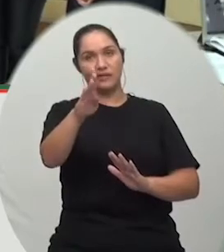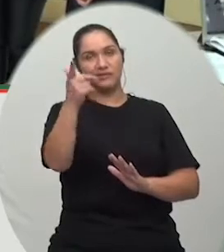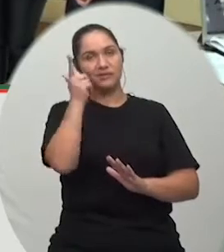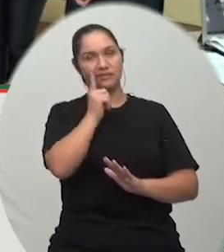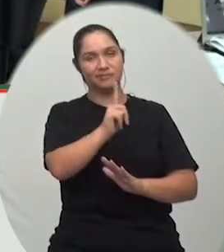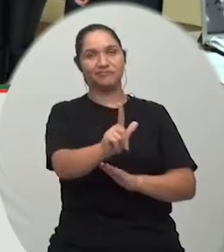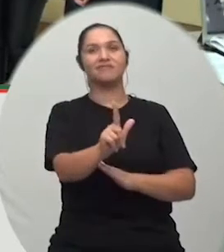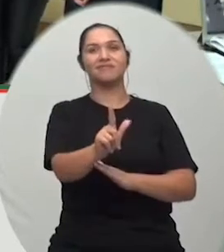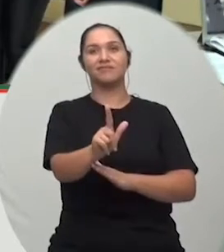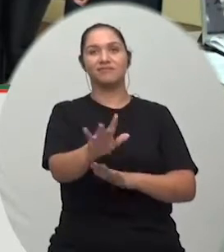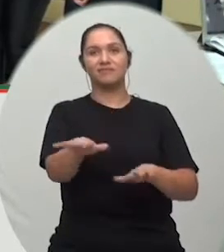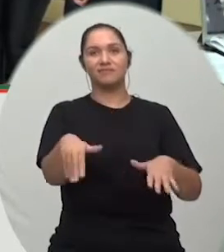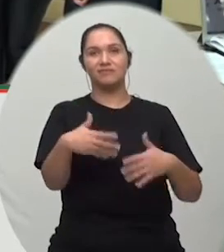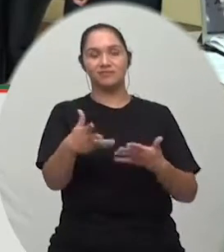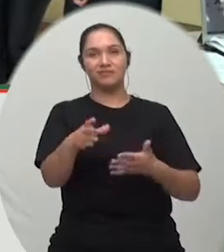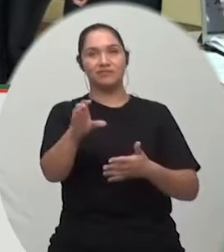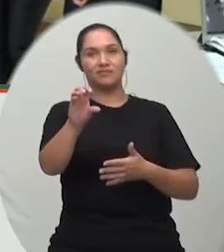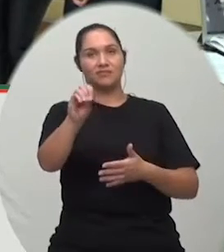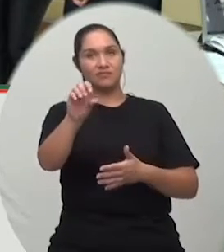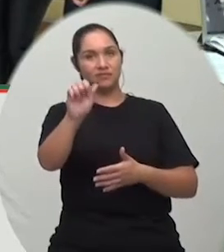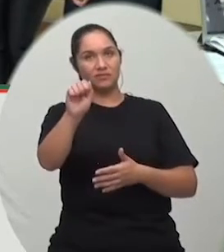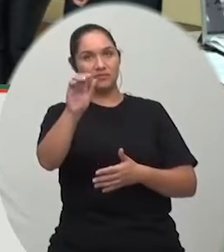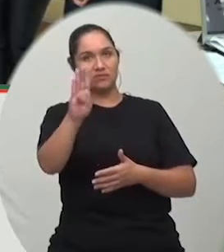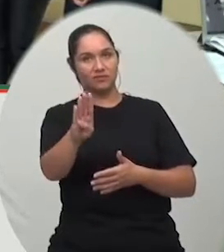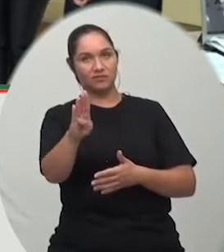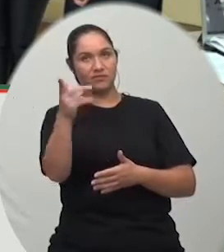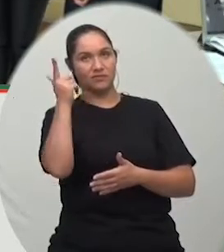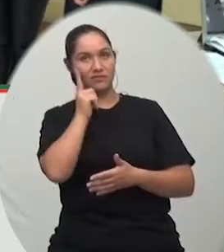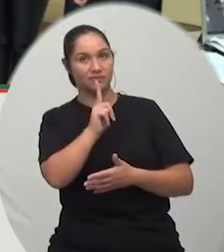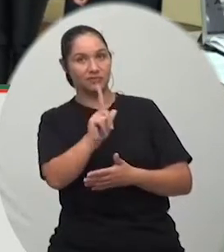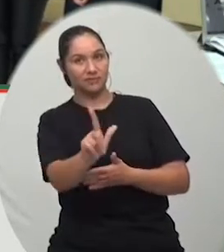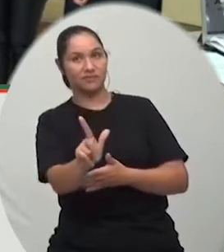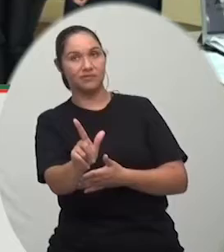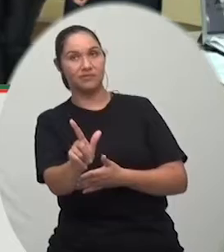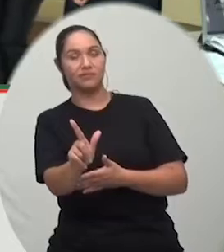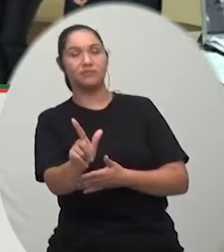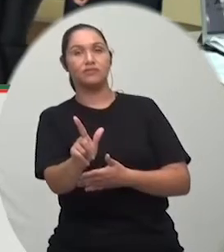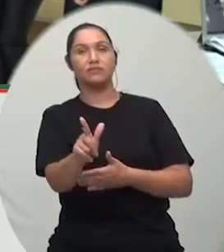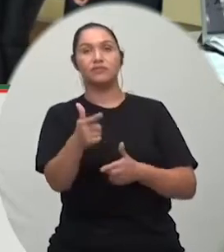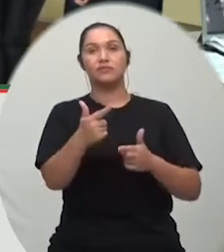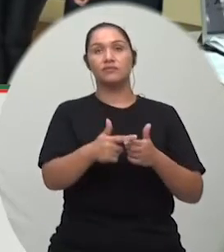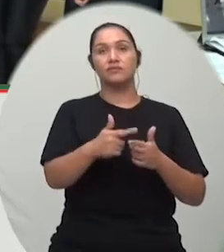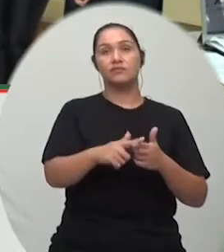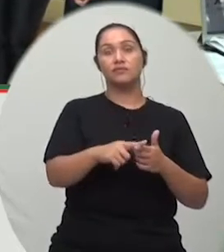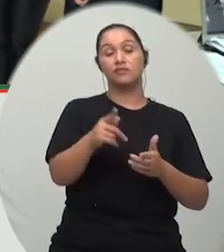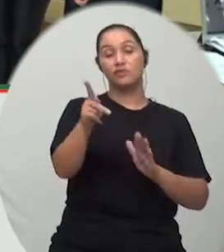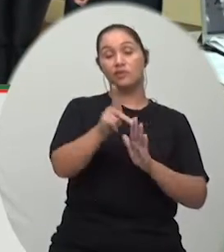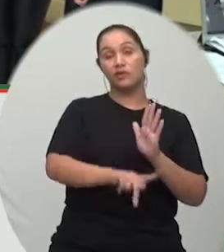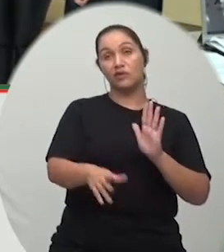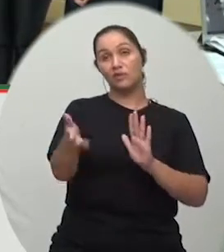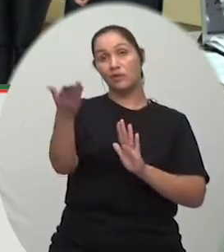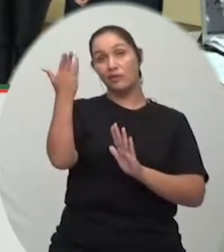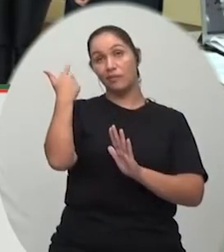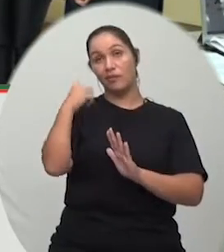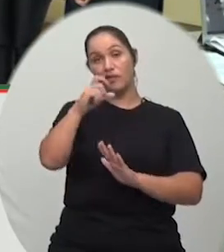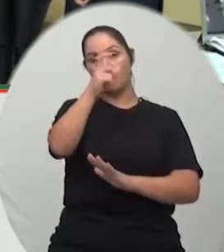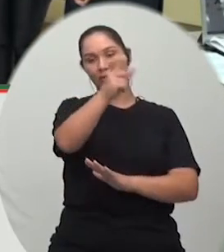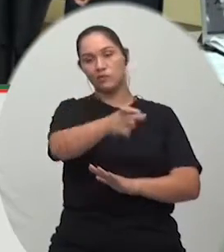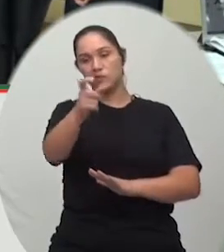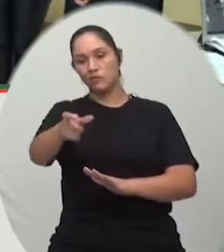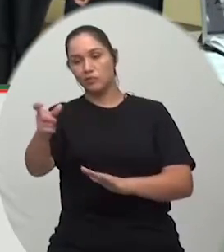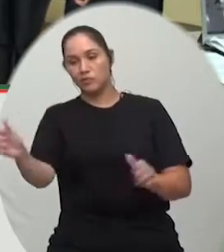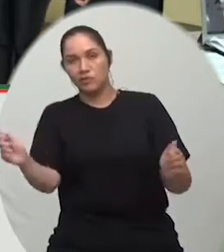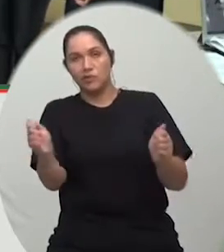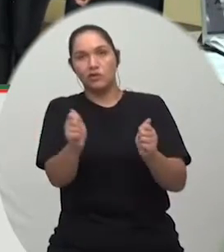Recomenda decorre do projeto OAB, um projeto realizado a várias mãos. Professor Luciano